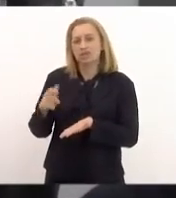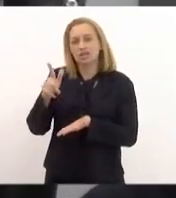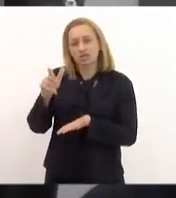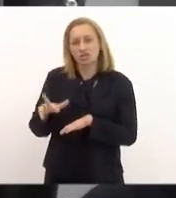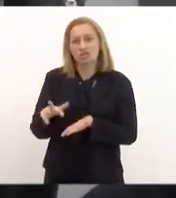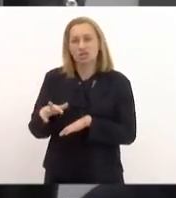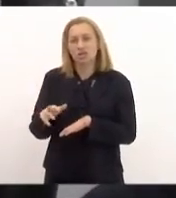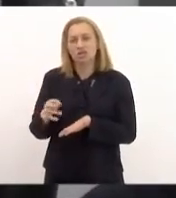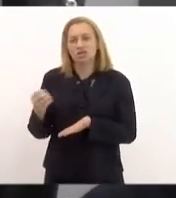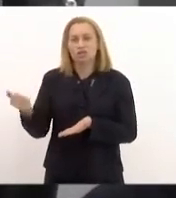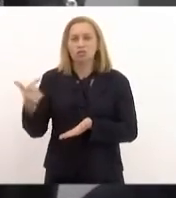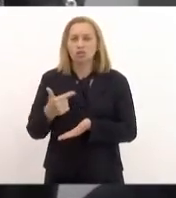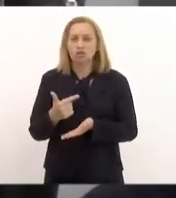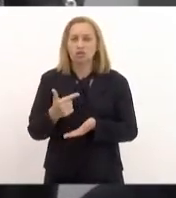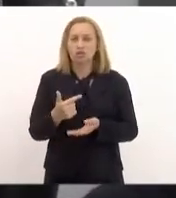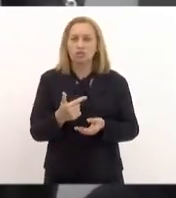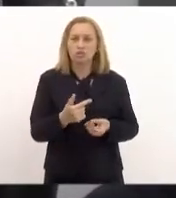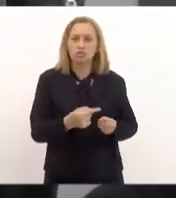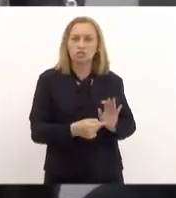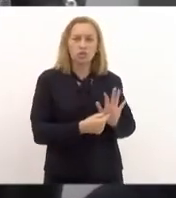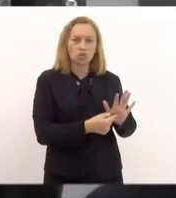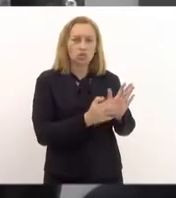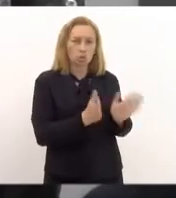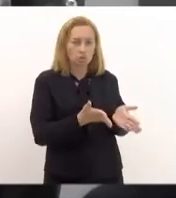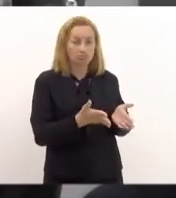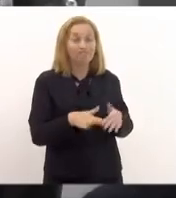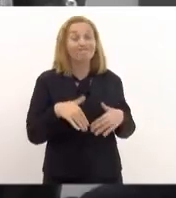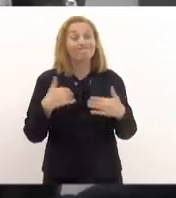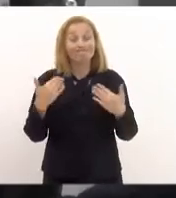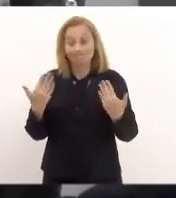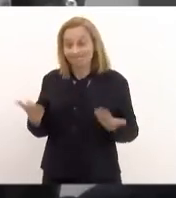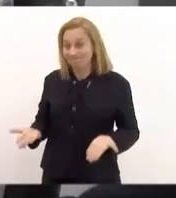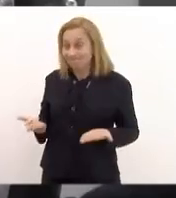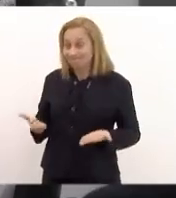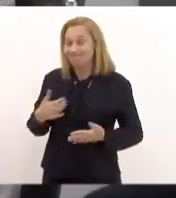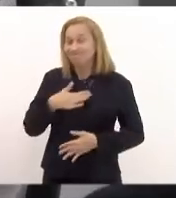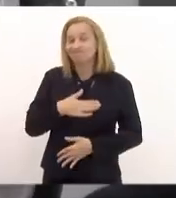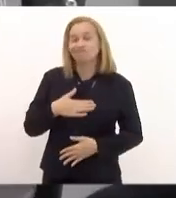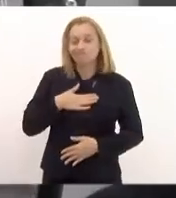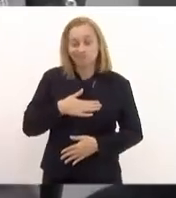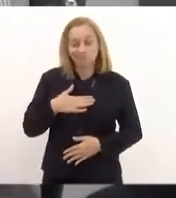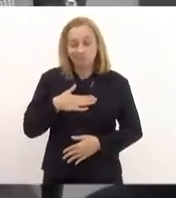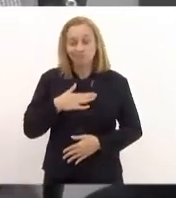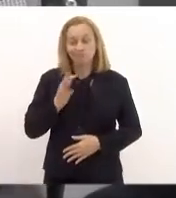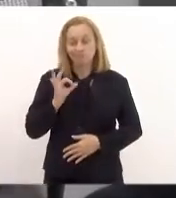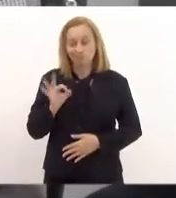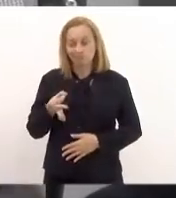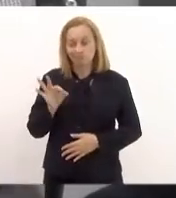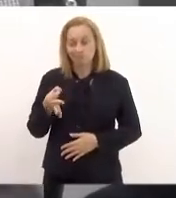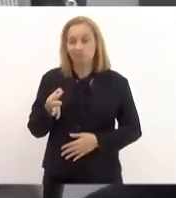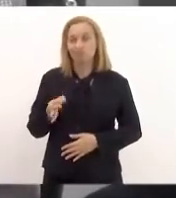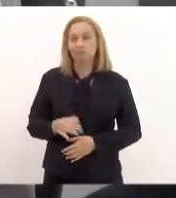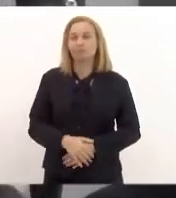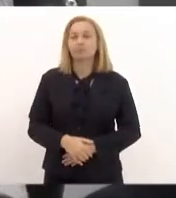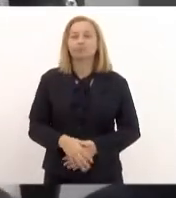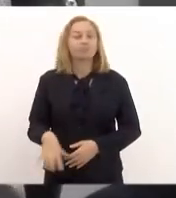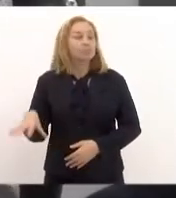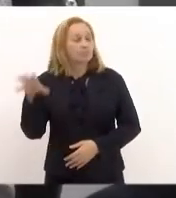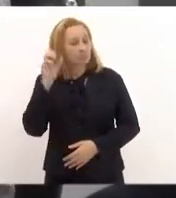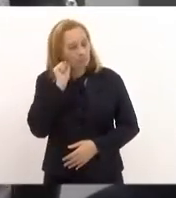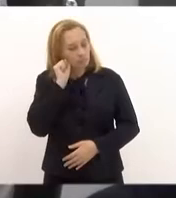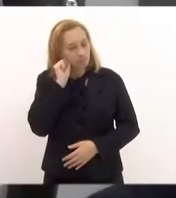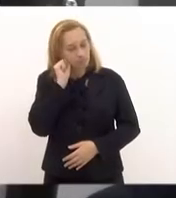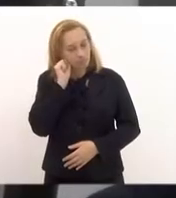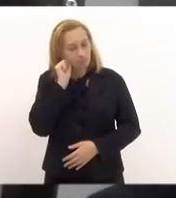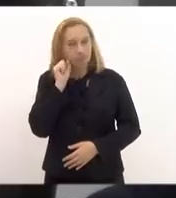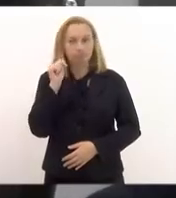tem sido dado até hoje. Entendeu? Então, eu gostaria, no fundo, era de ouvir